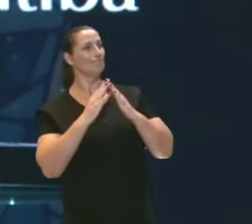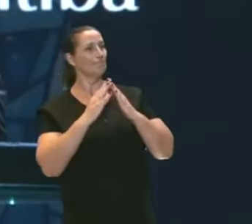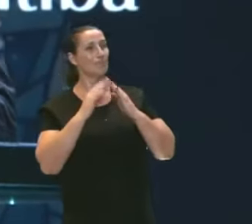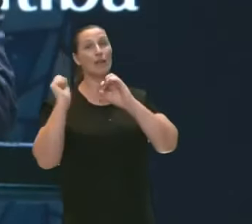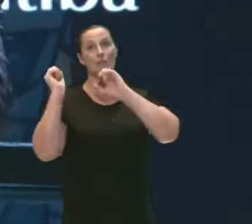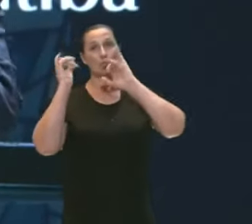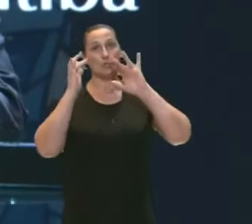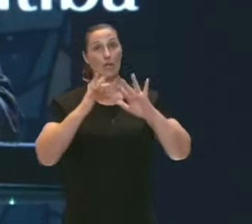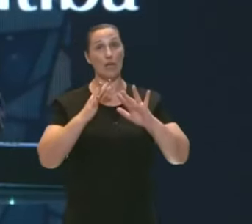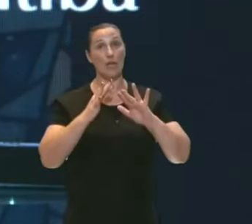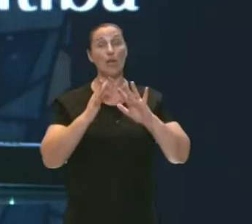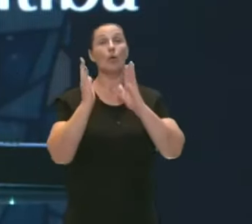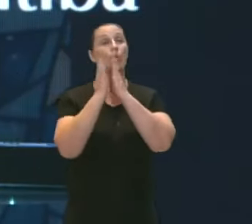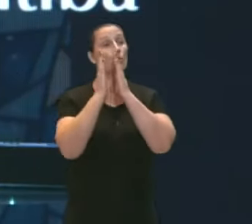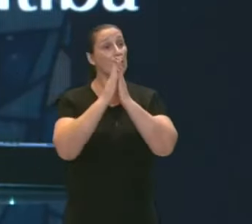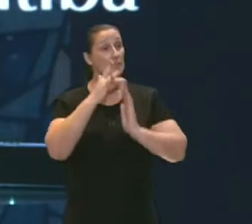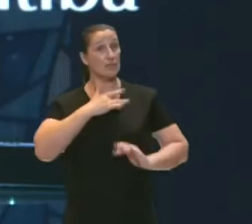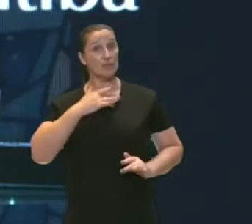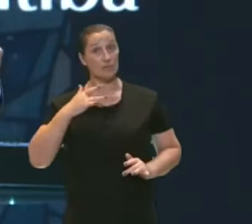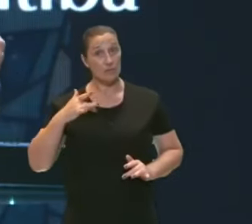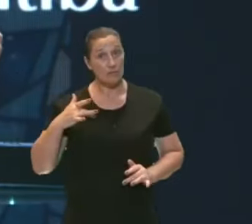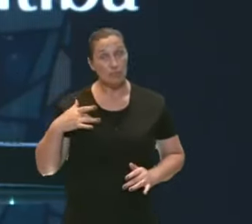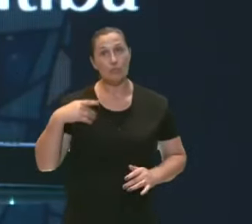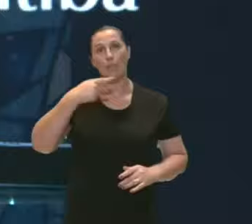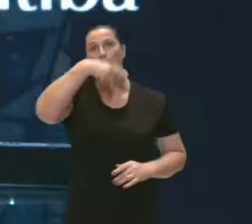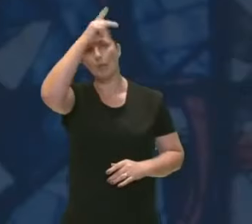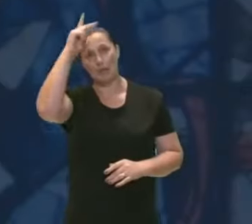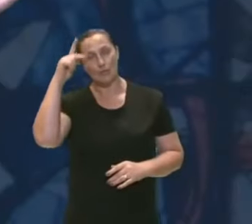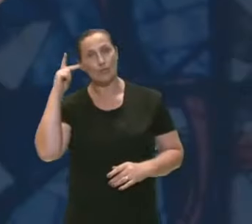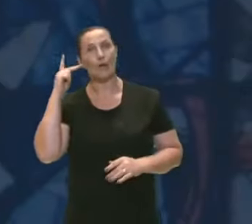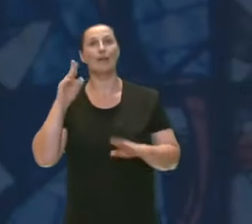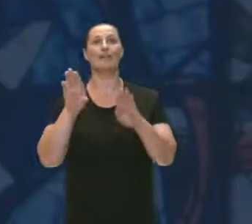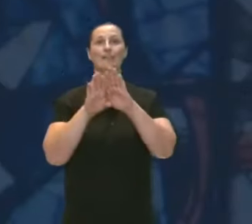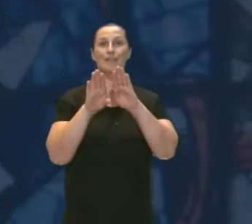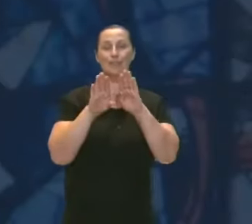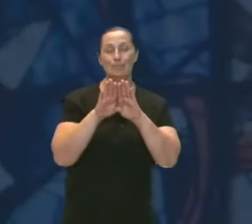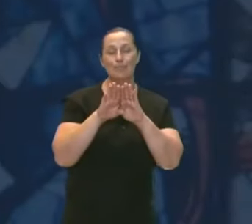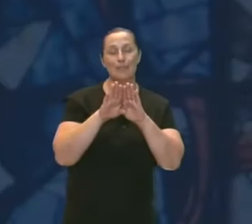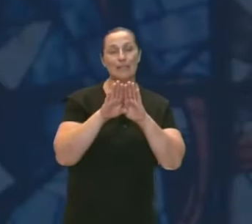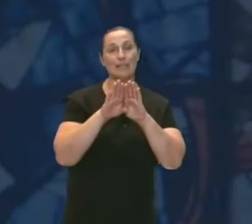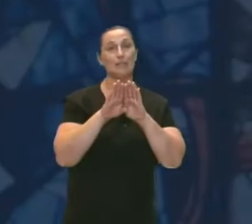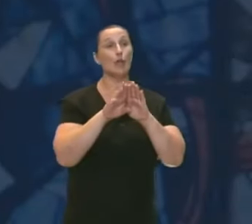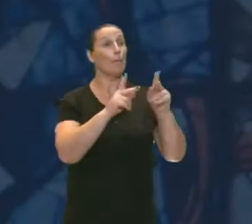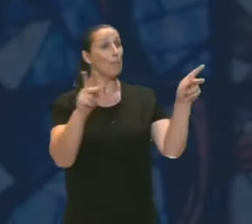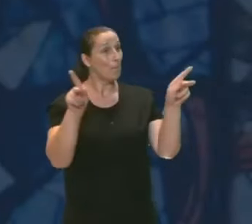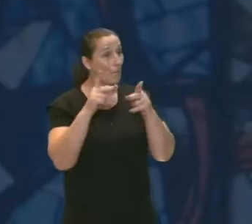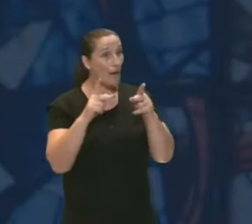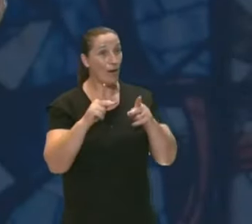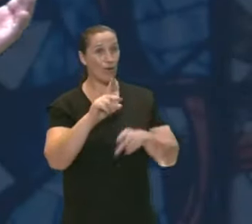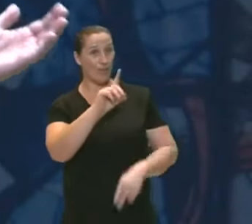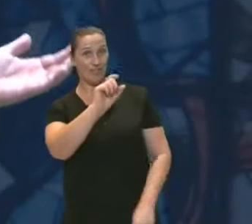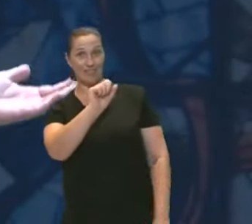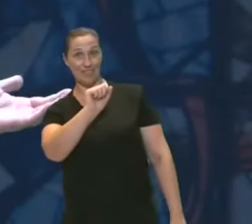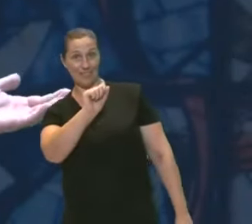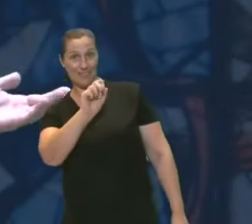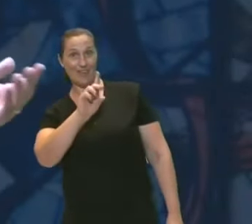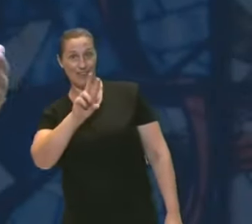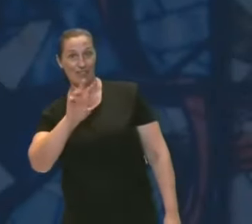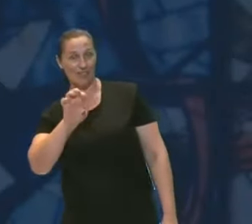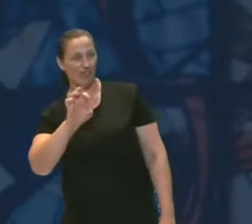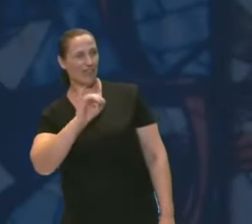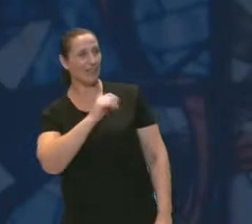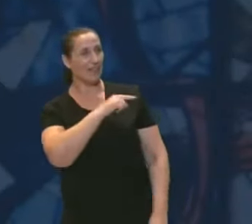Orar pela saúde do pastor Pascoal, orar pela saúde do pastor Paulo Davi, que está aqui entre nós, e ali na